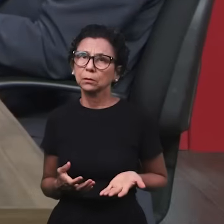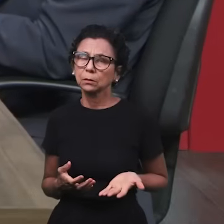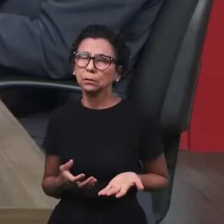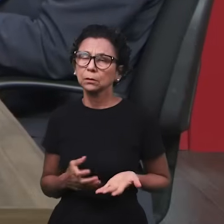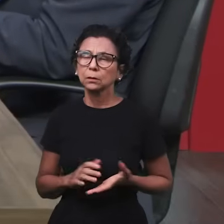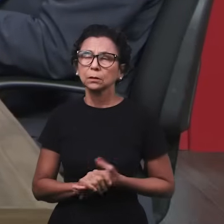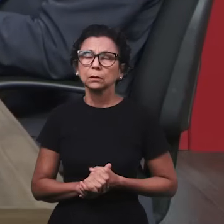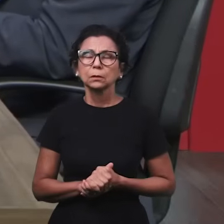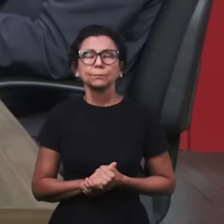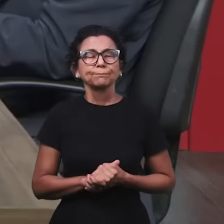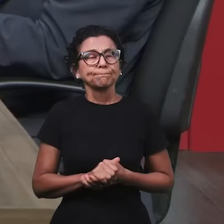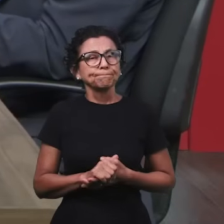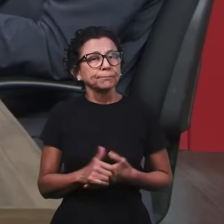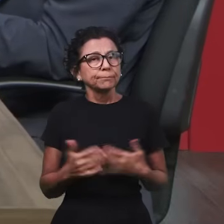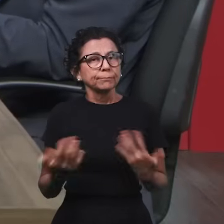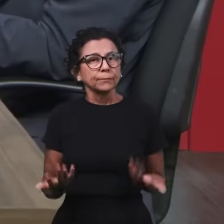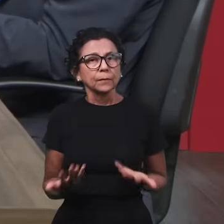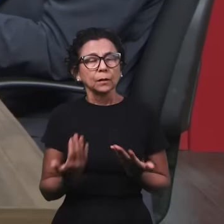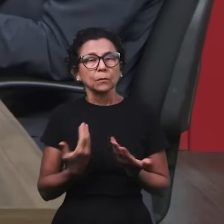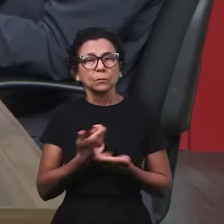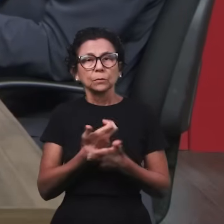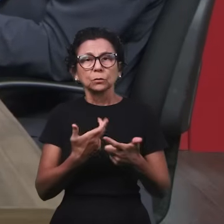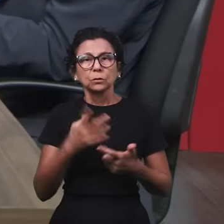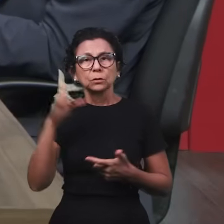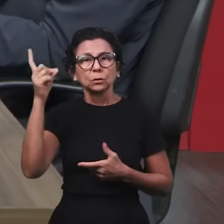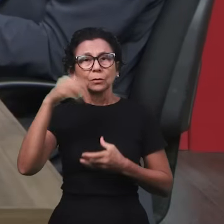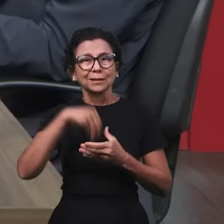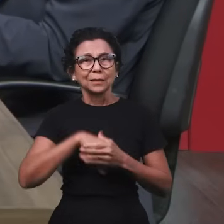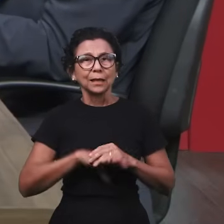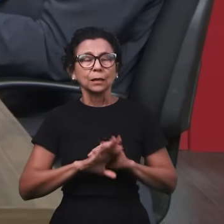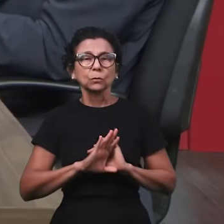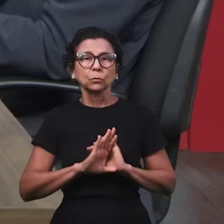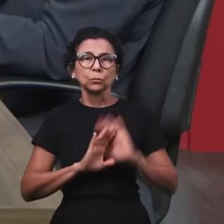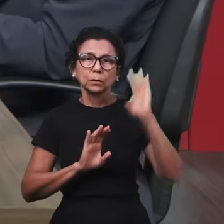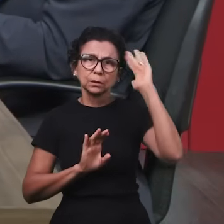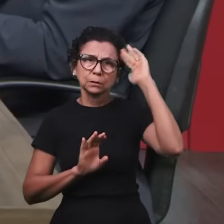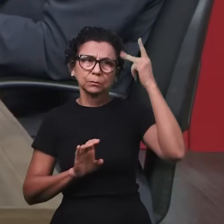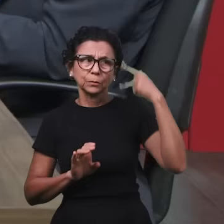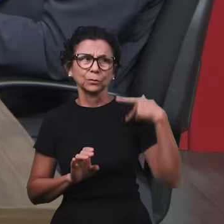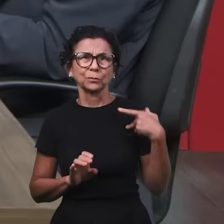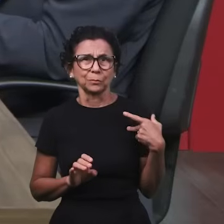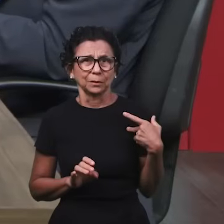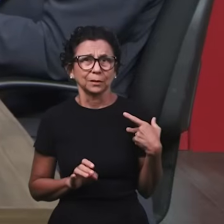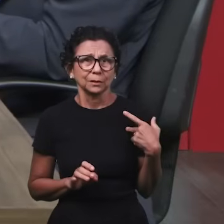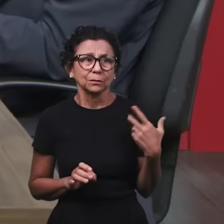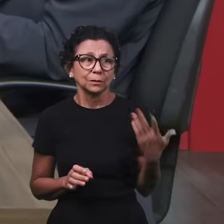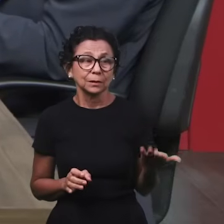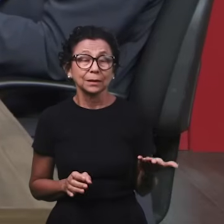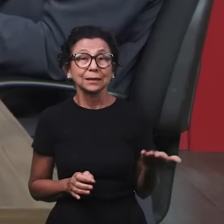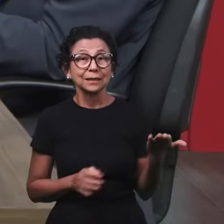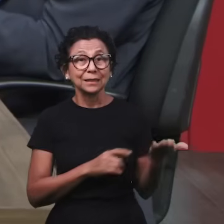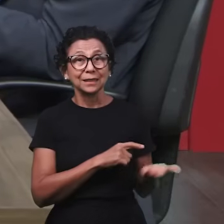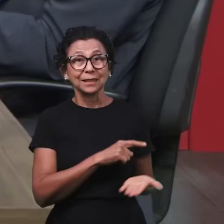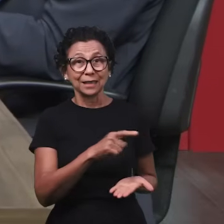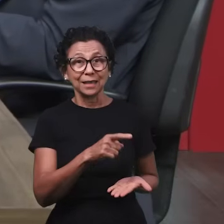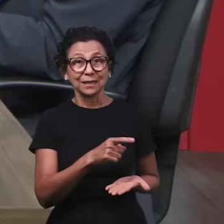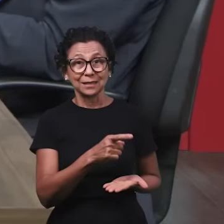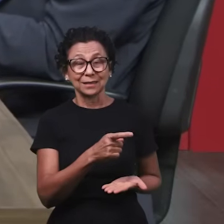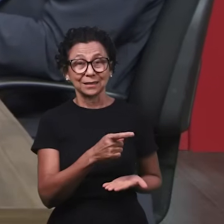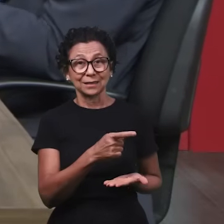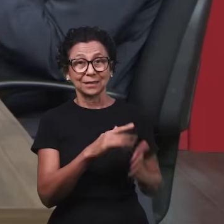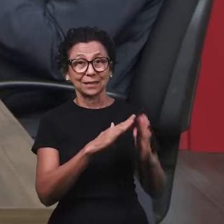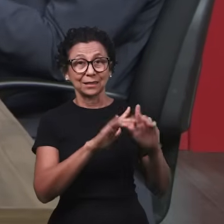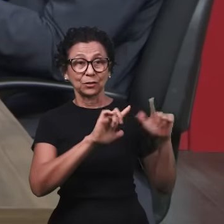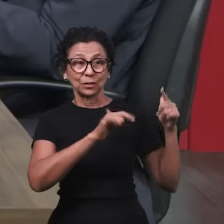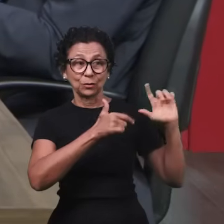de Deus dentro do plano apenas humano. E o detalhe é que a sede da alma deles é tão grande que hoje, eu tive a